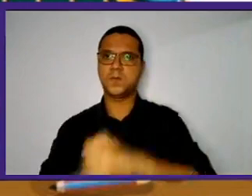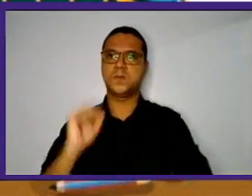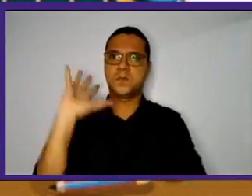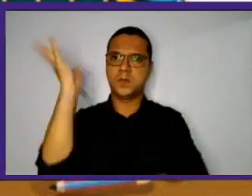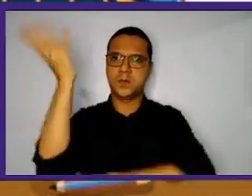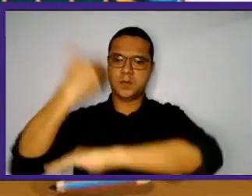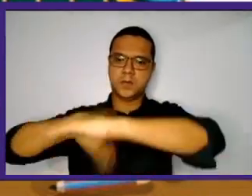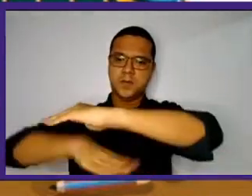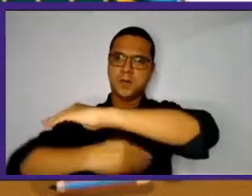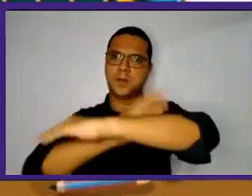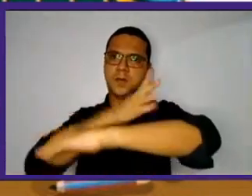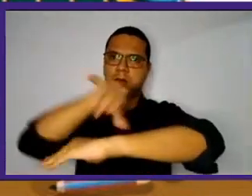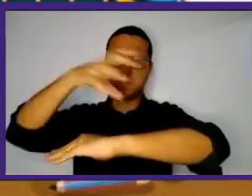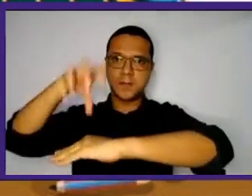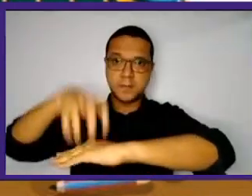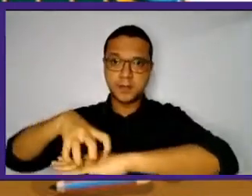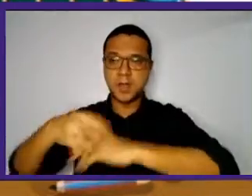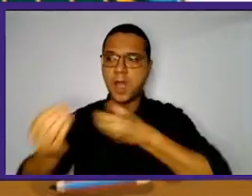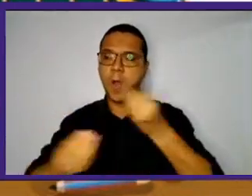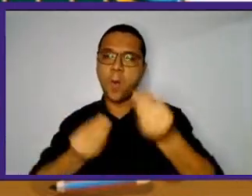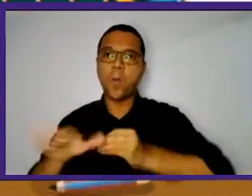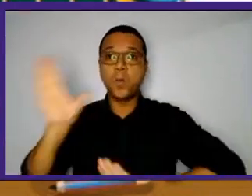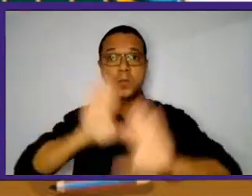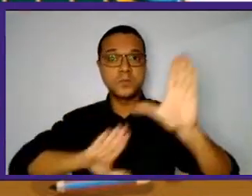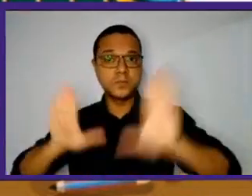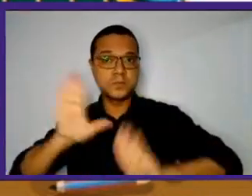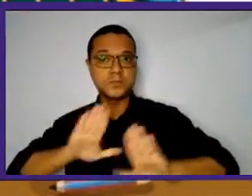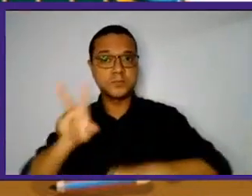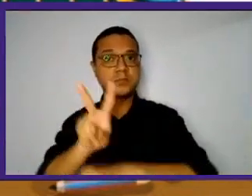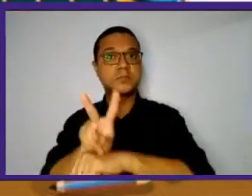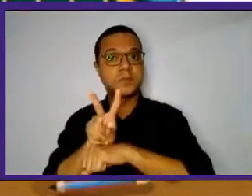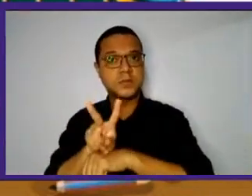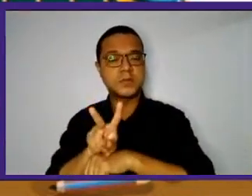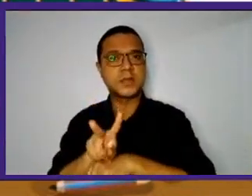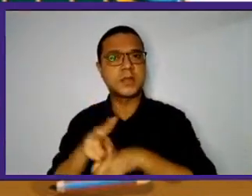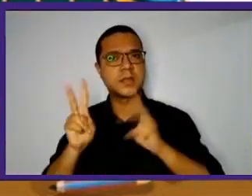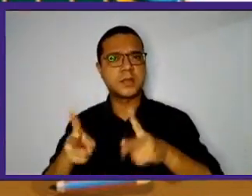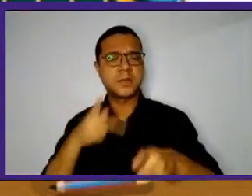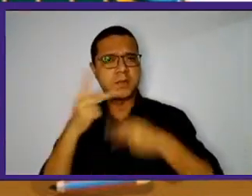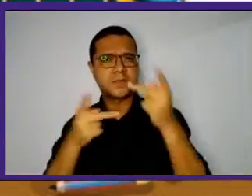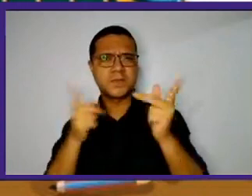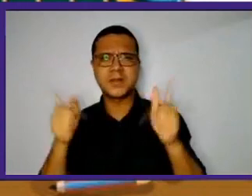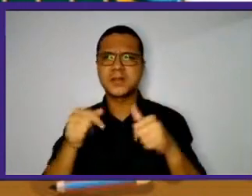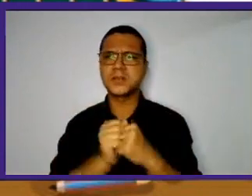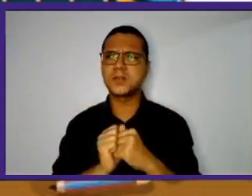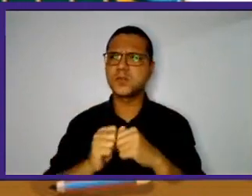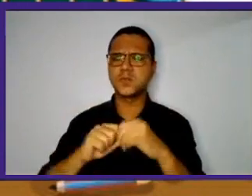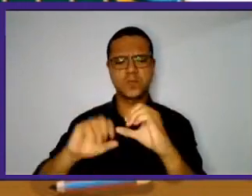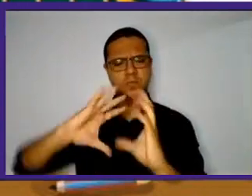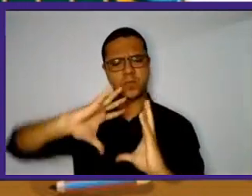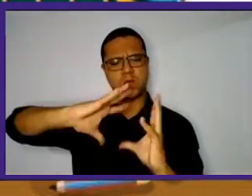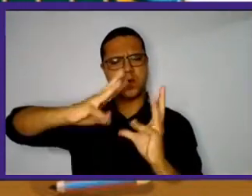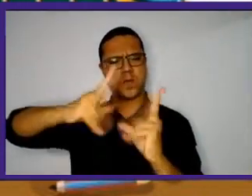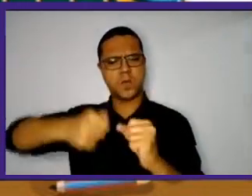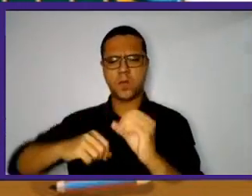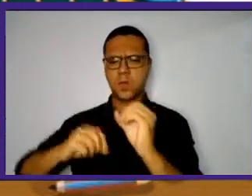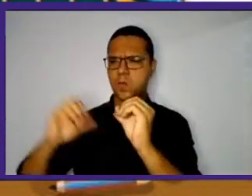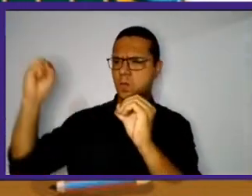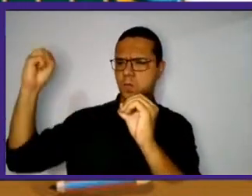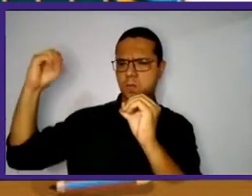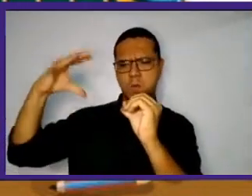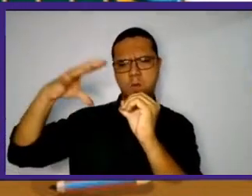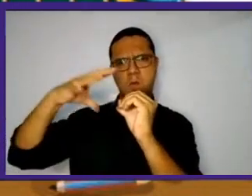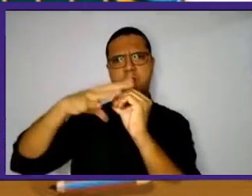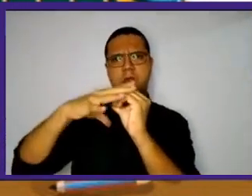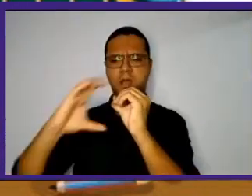deve fazer para cuidar do meio ambiente. E por muitas vezes se fala nesse tal de efeito estufa. E o